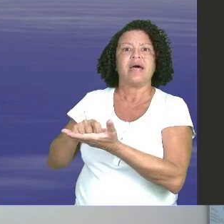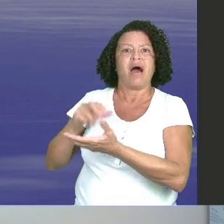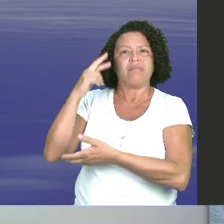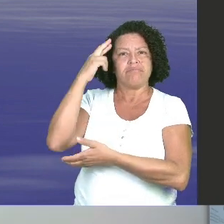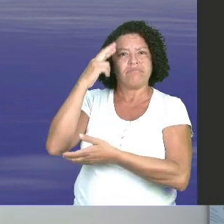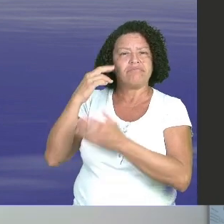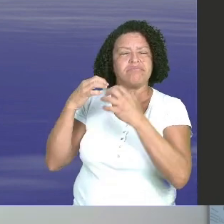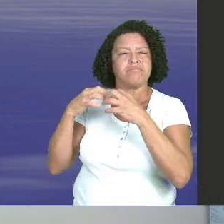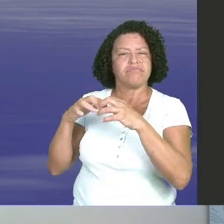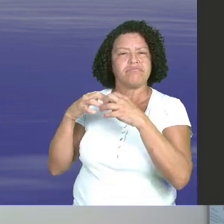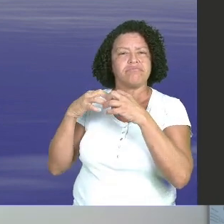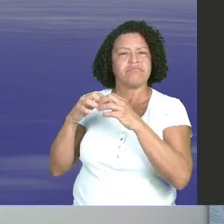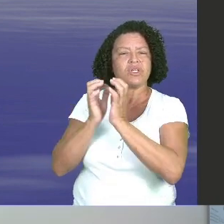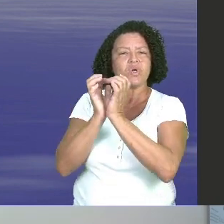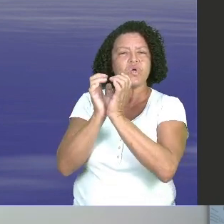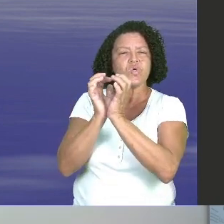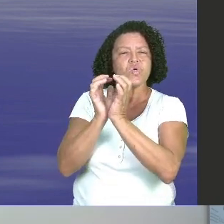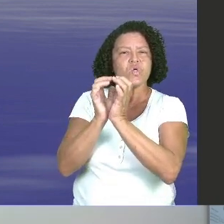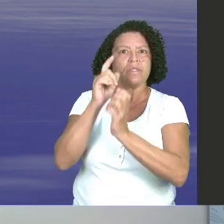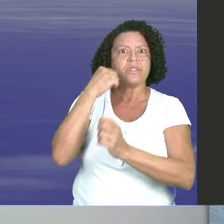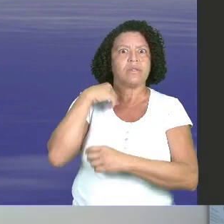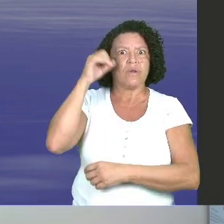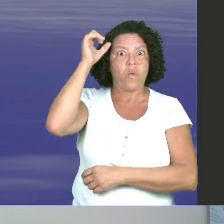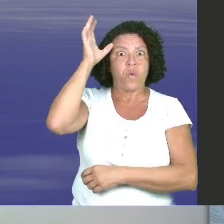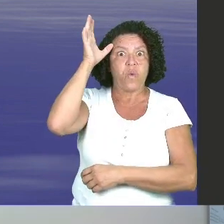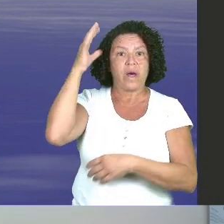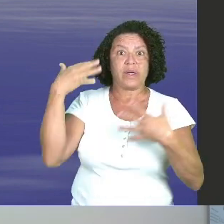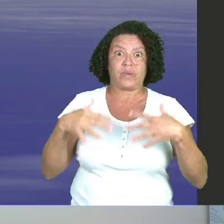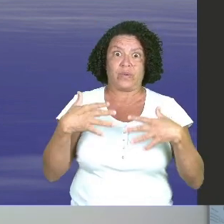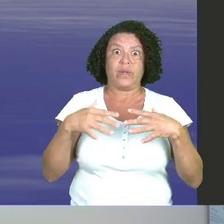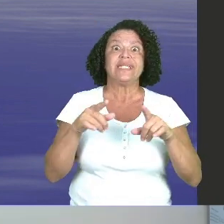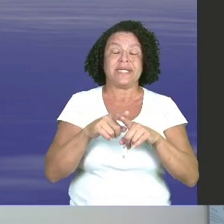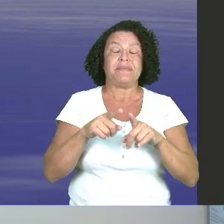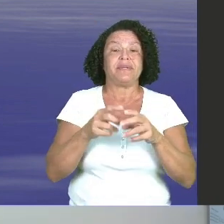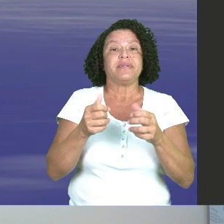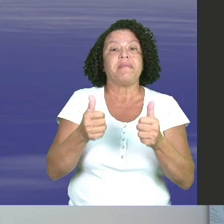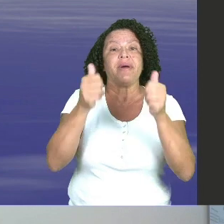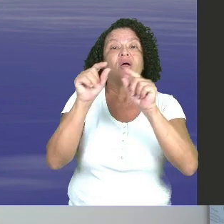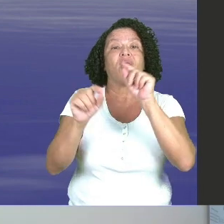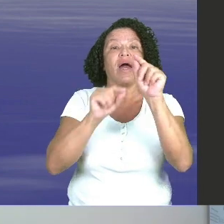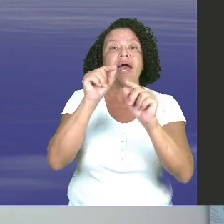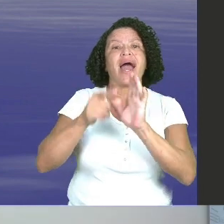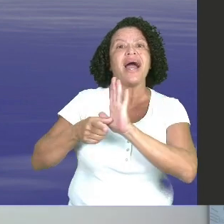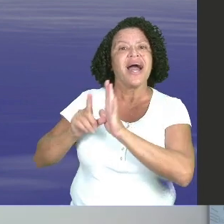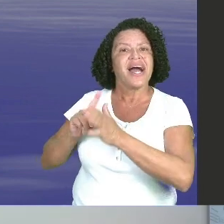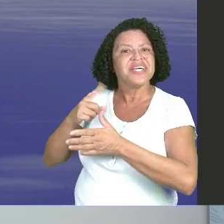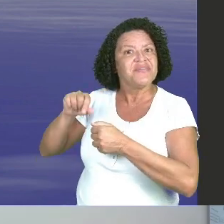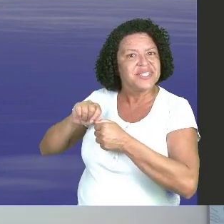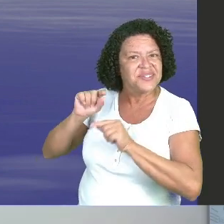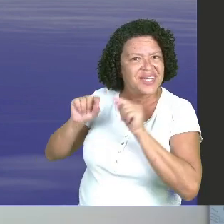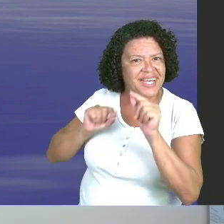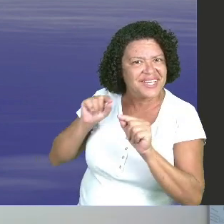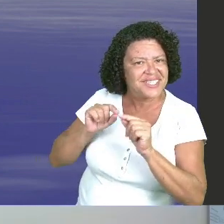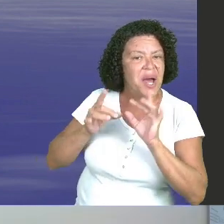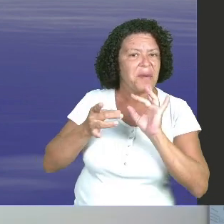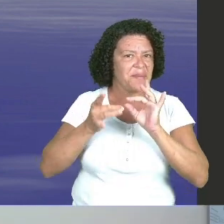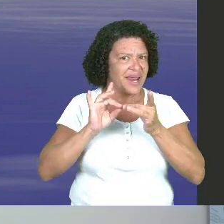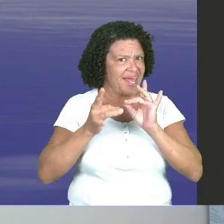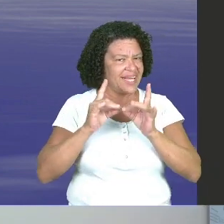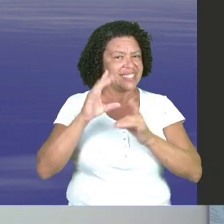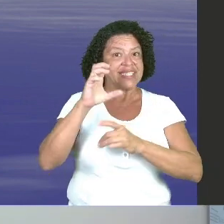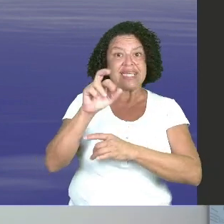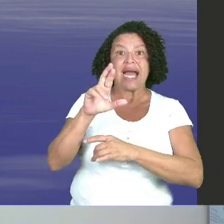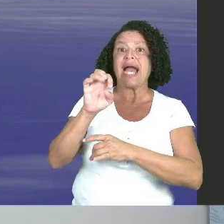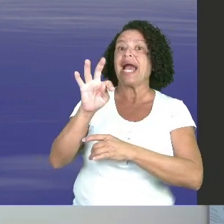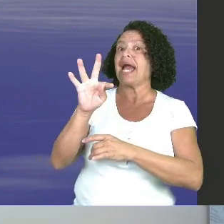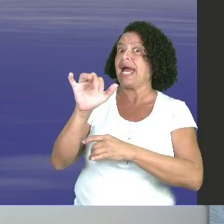reflexão, para o nosso conhecimento, e nada melhor do que antes disso fazermos a prece de Cáritas, deixando os